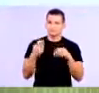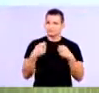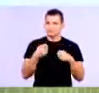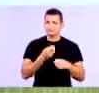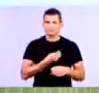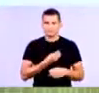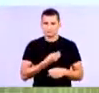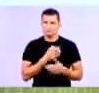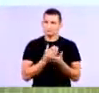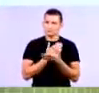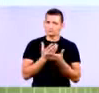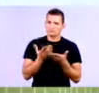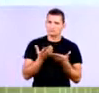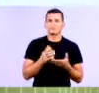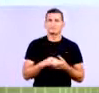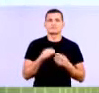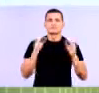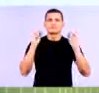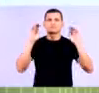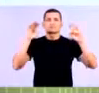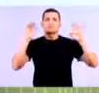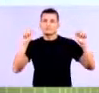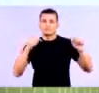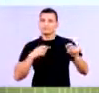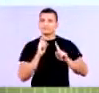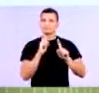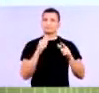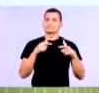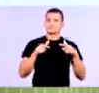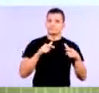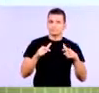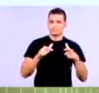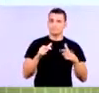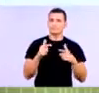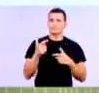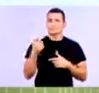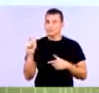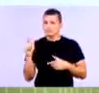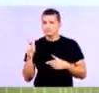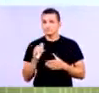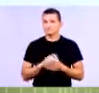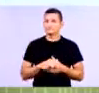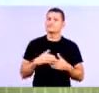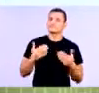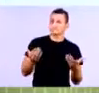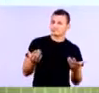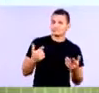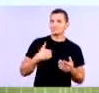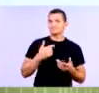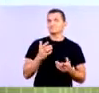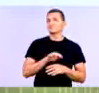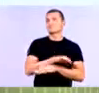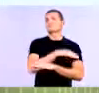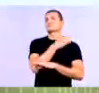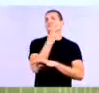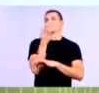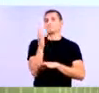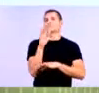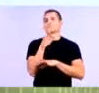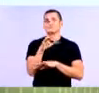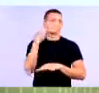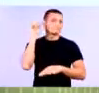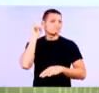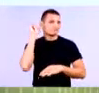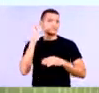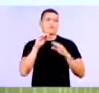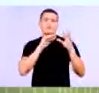assim: oba, pelo menos eu não estarei trabalhando. Outros dizem assim: ai, a gente vai passar a tarde inteira ouvindo